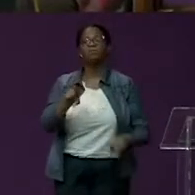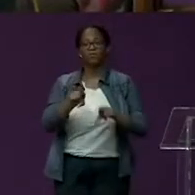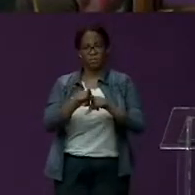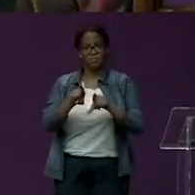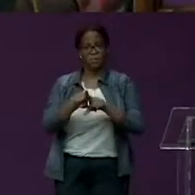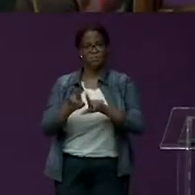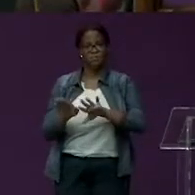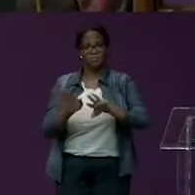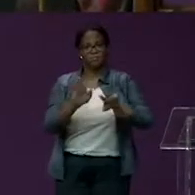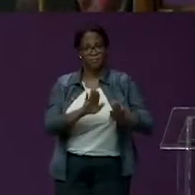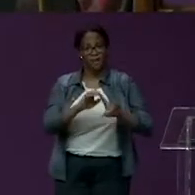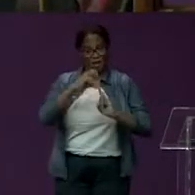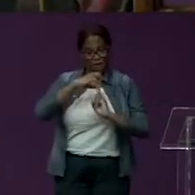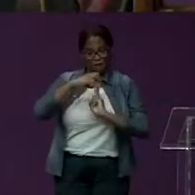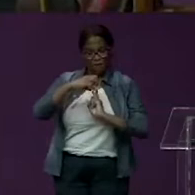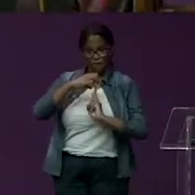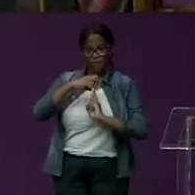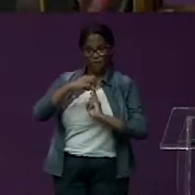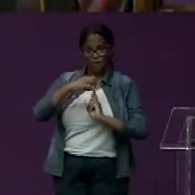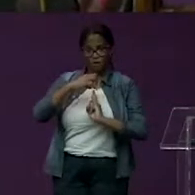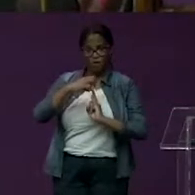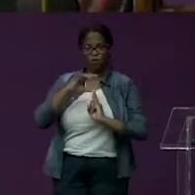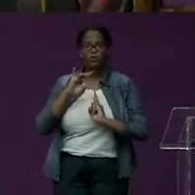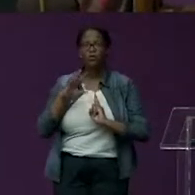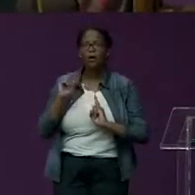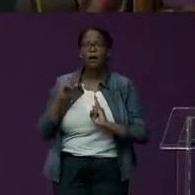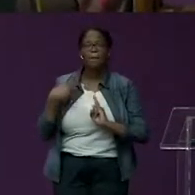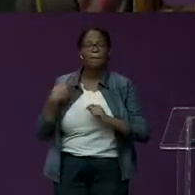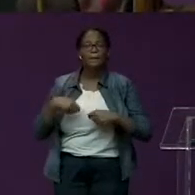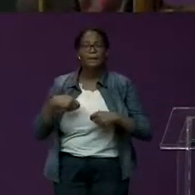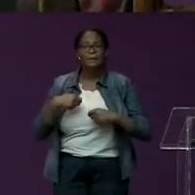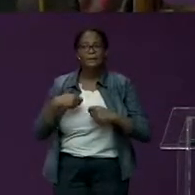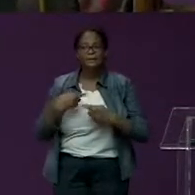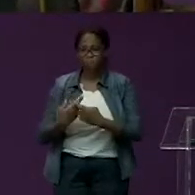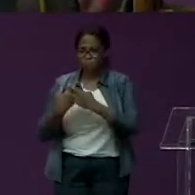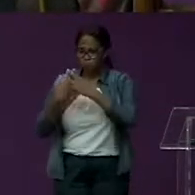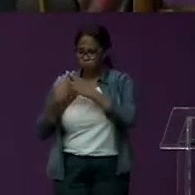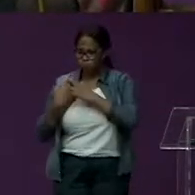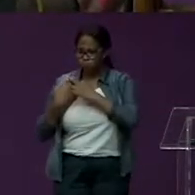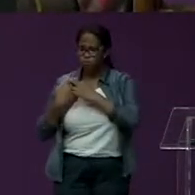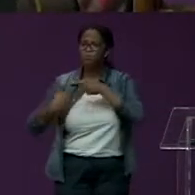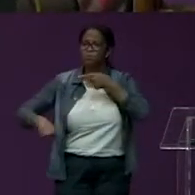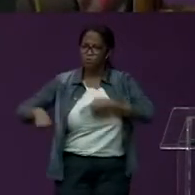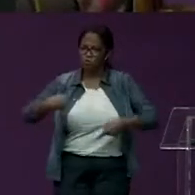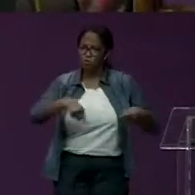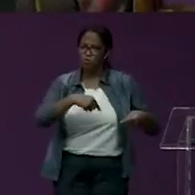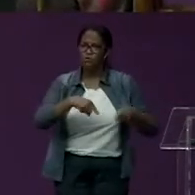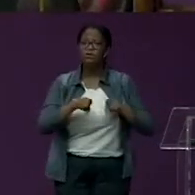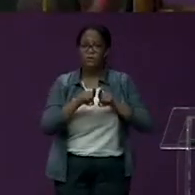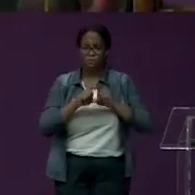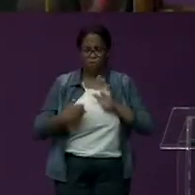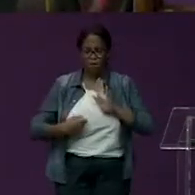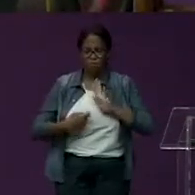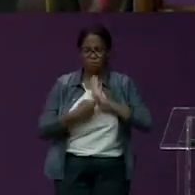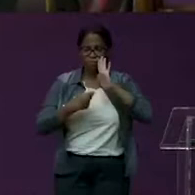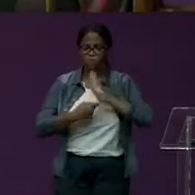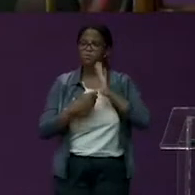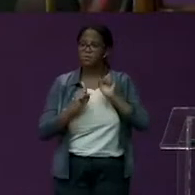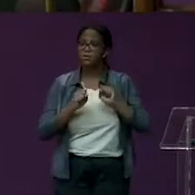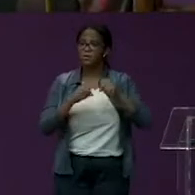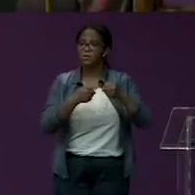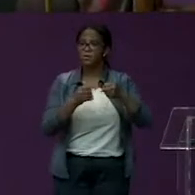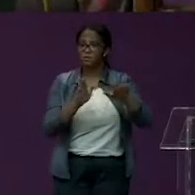que a nossa Fiocruz não só precisa se apropriar e discutir, mas defender. Não